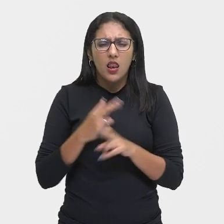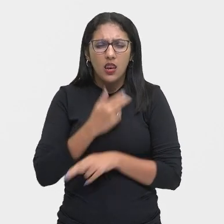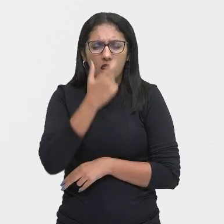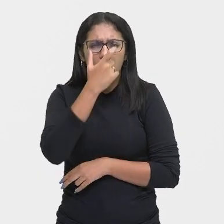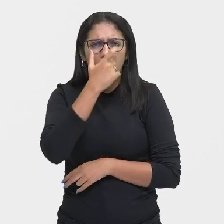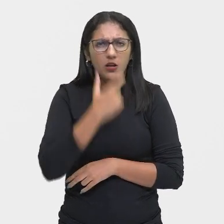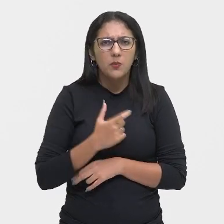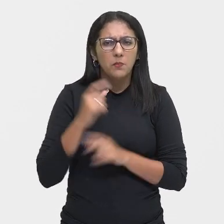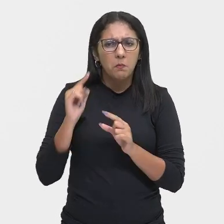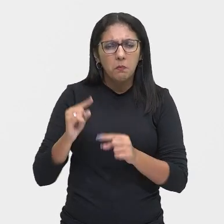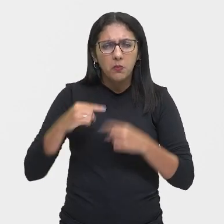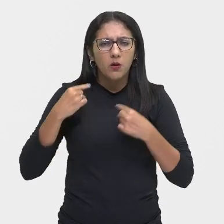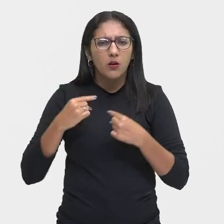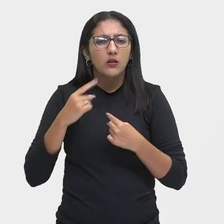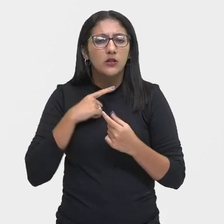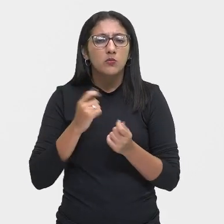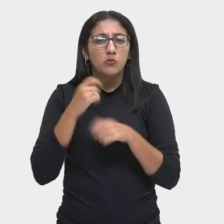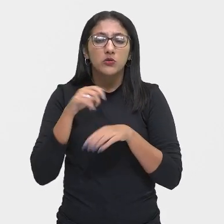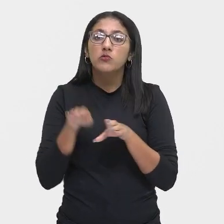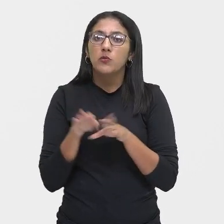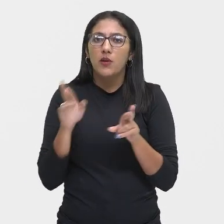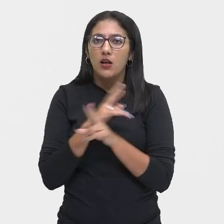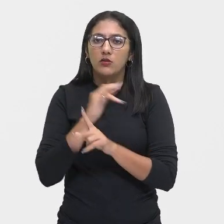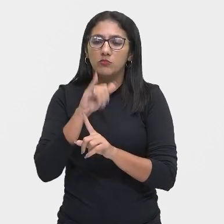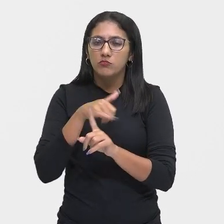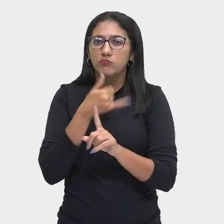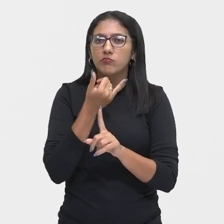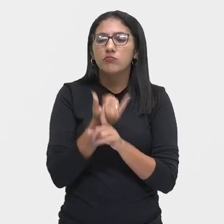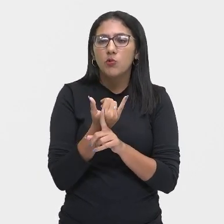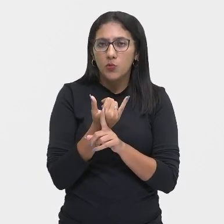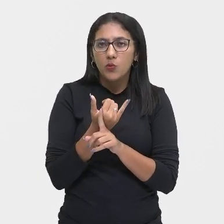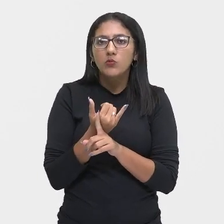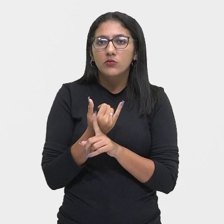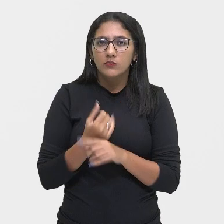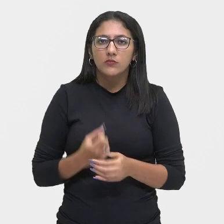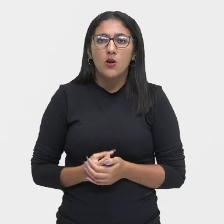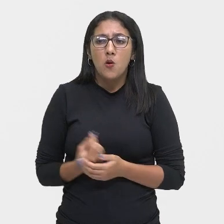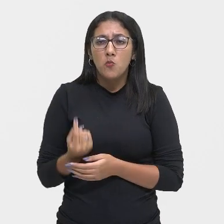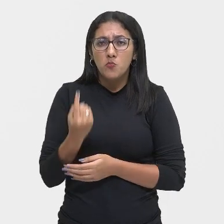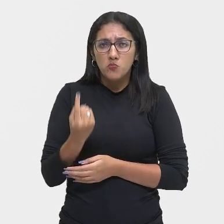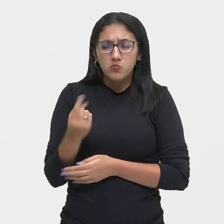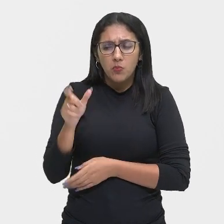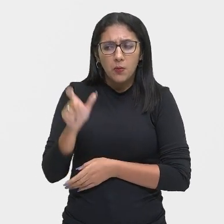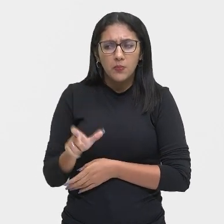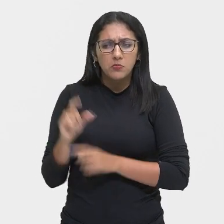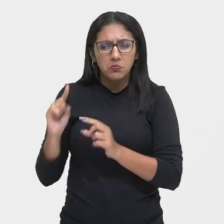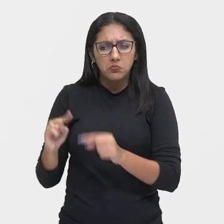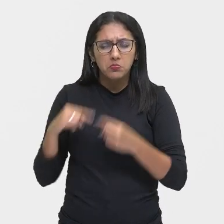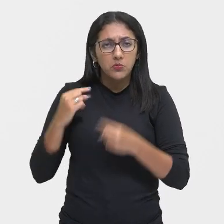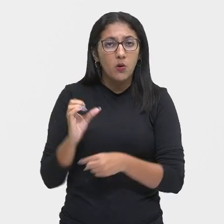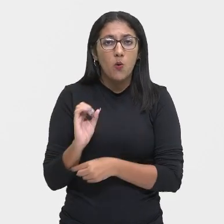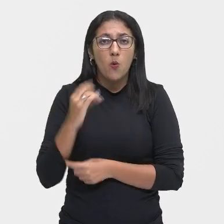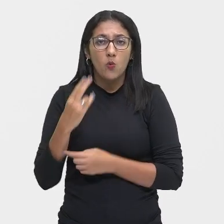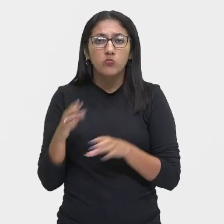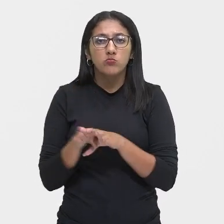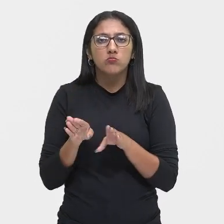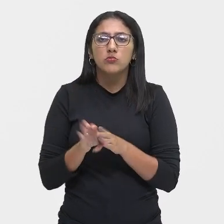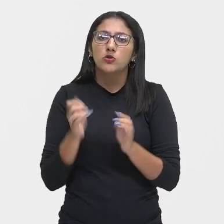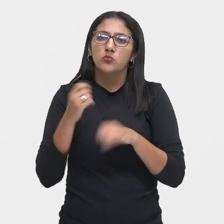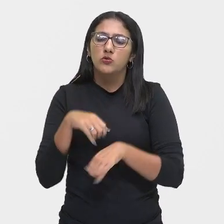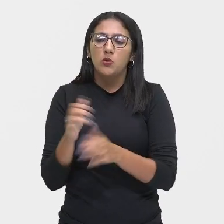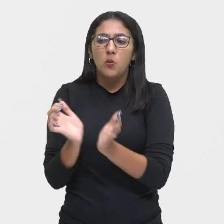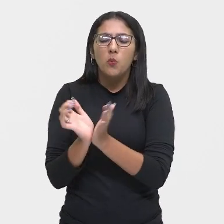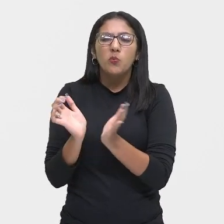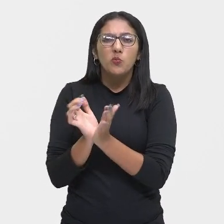também como cyberbullying, praticado por um único indivíduo ou por um grupo, com